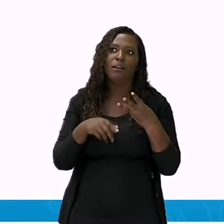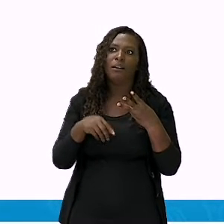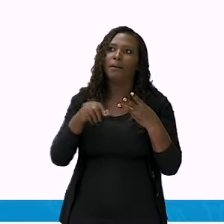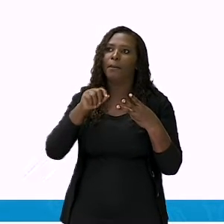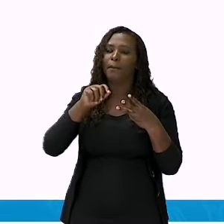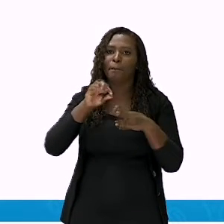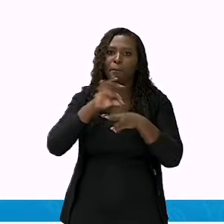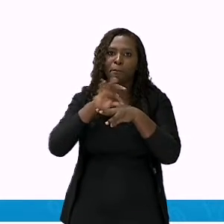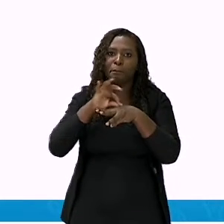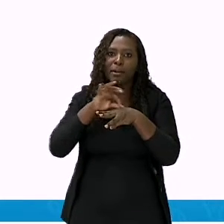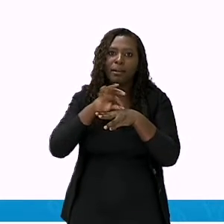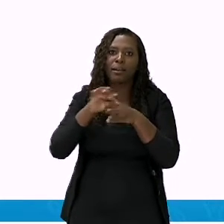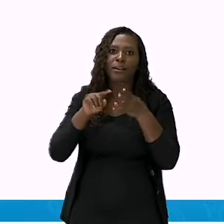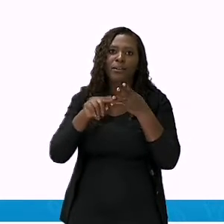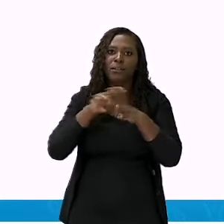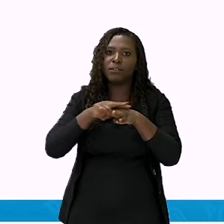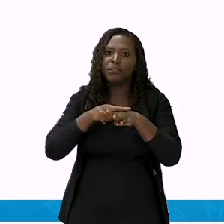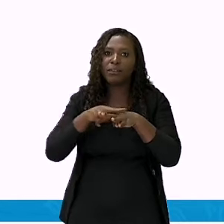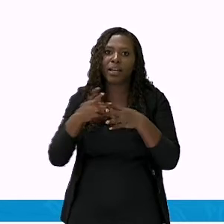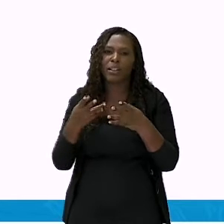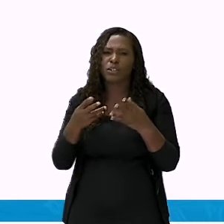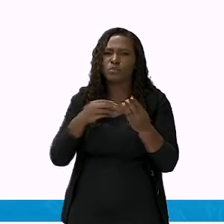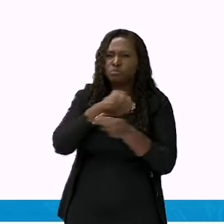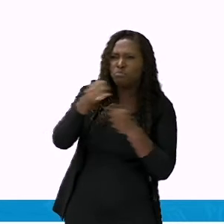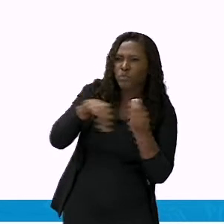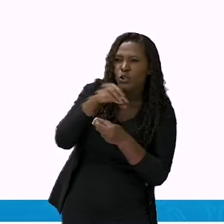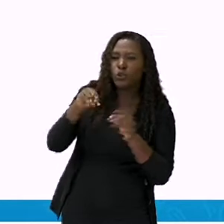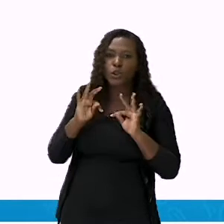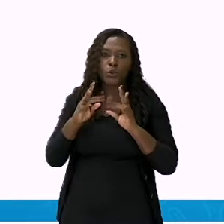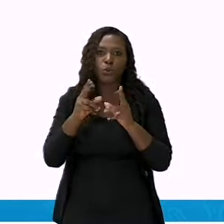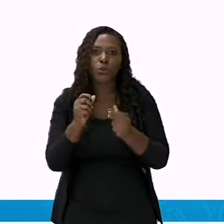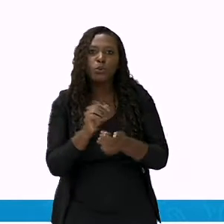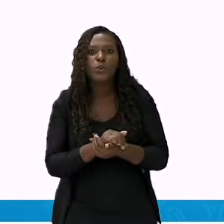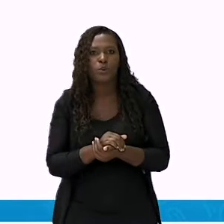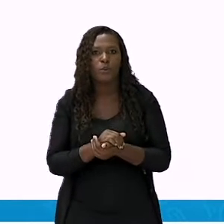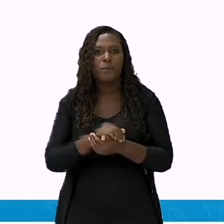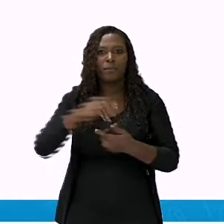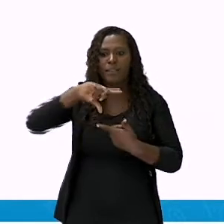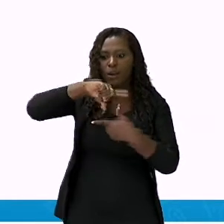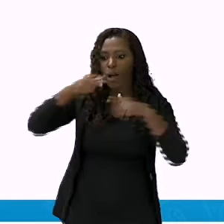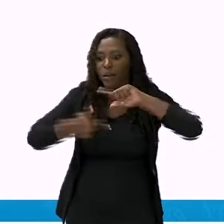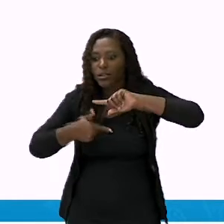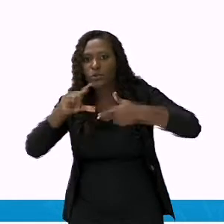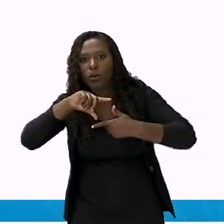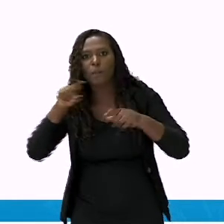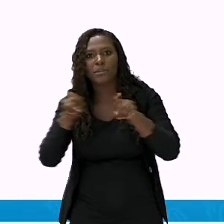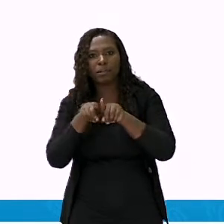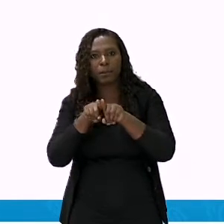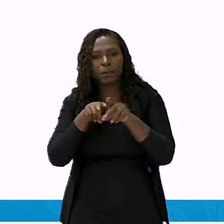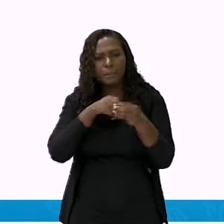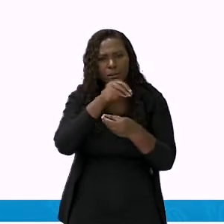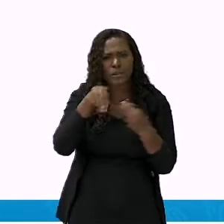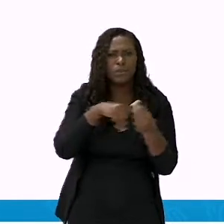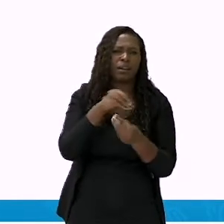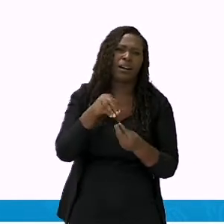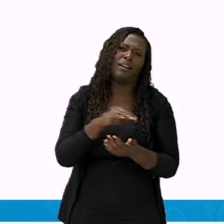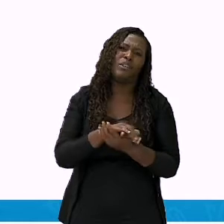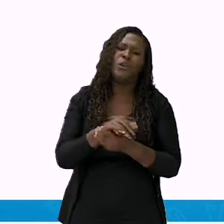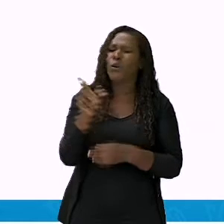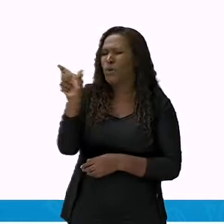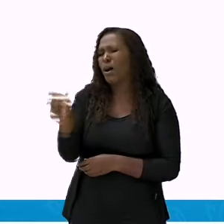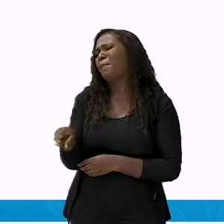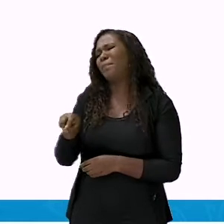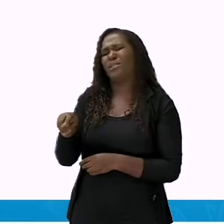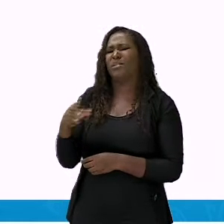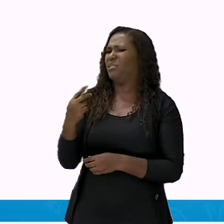verde, essas nuances todas, as formas que ali fazem uma composição. Com certeza o artista ele não